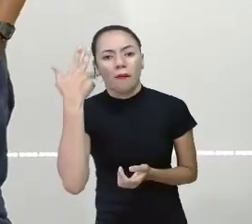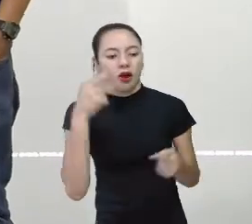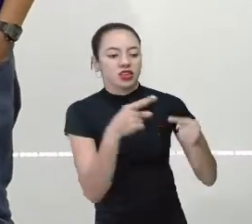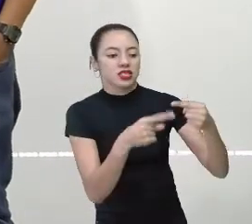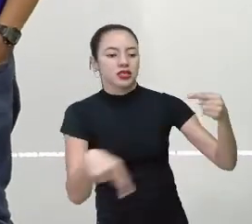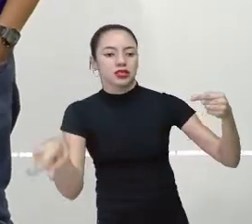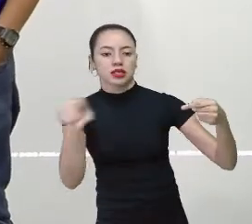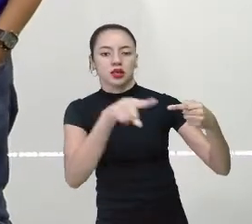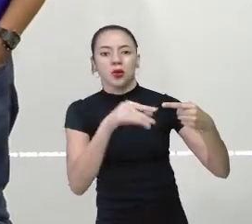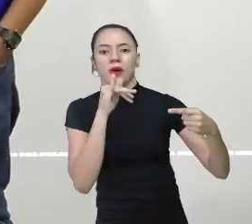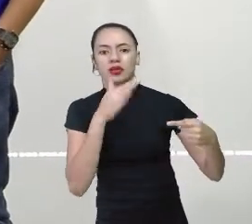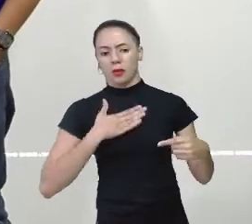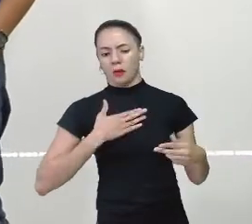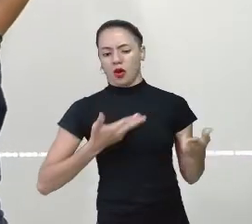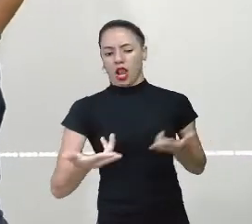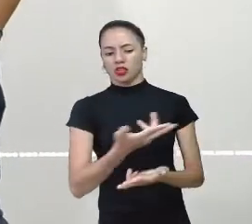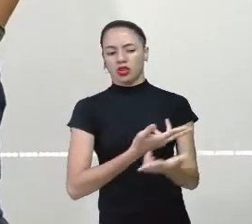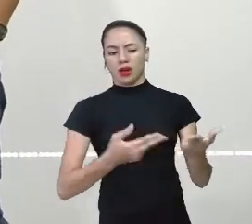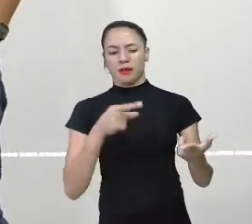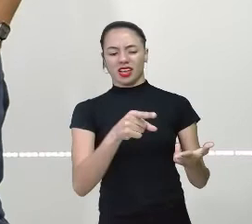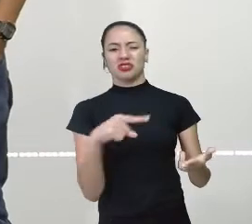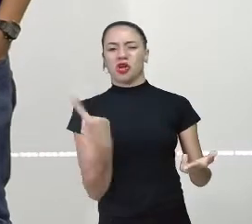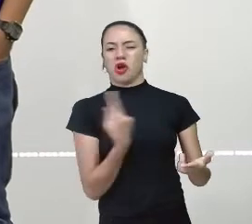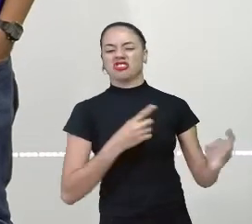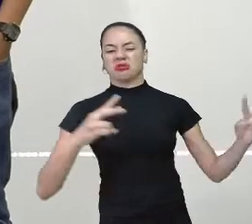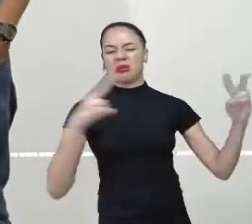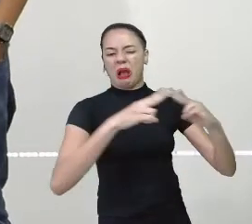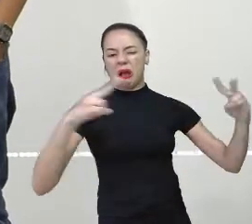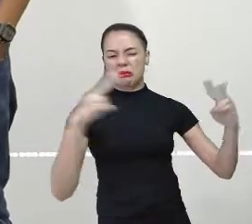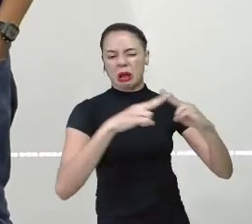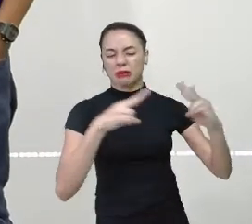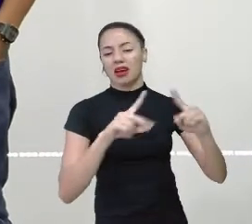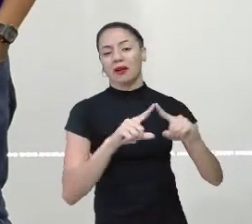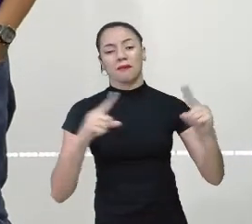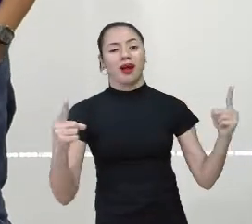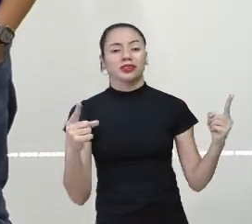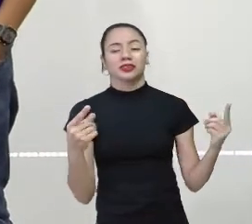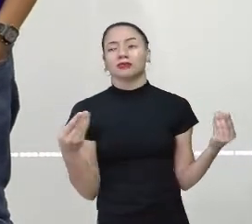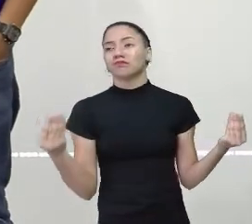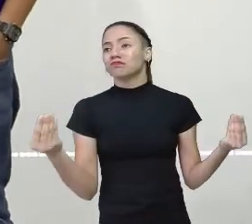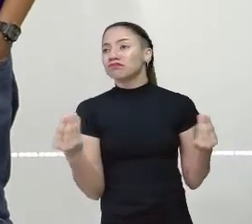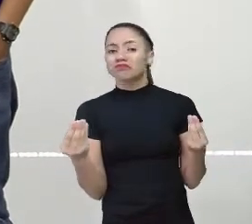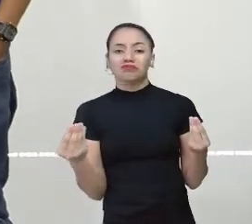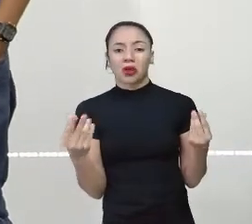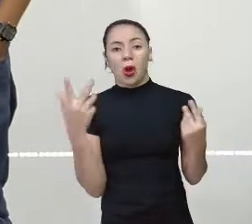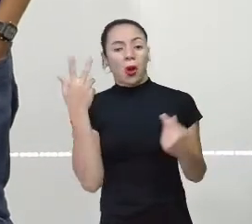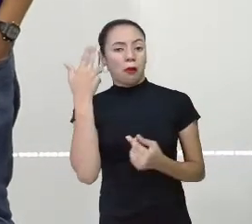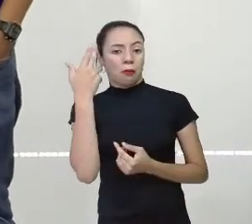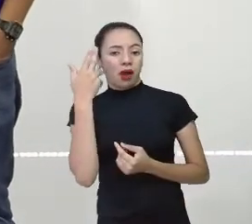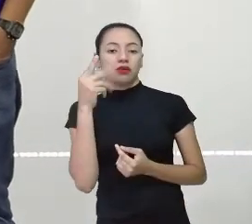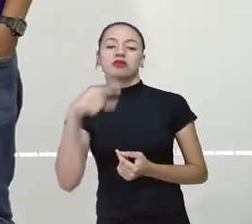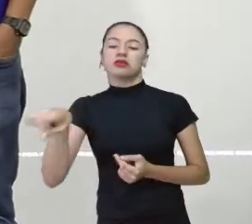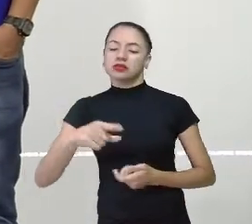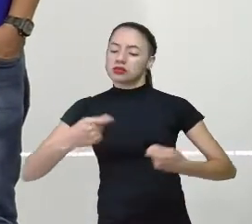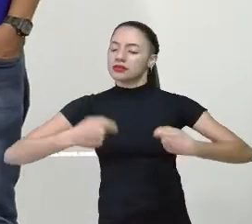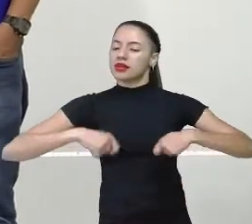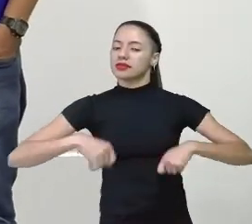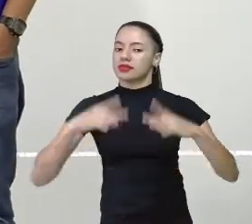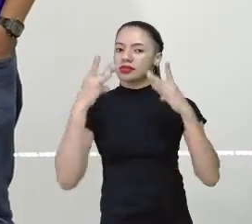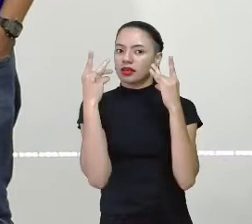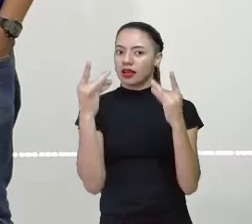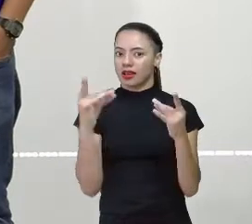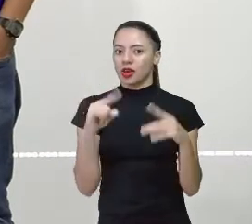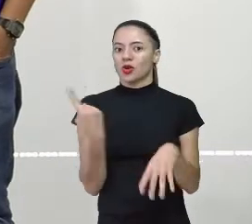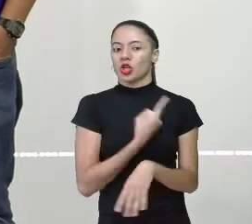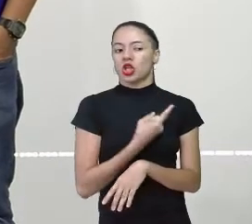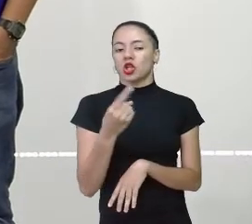de, meu relacionamento é assim, a gente briga, a gente tá não sei o quê, mas, né? Então, tem que também ficar ligado com o que a gente consome